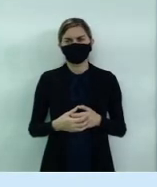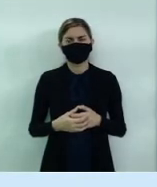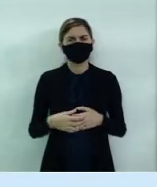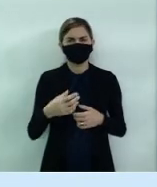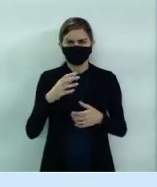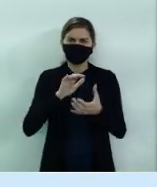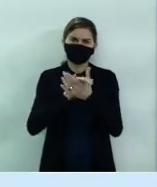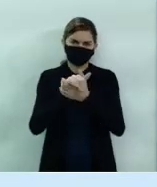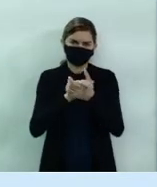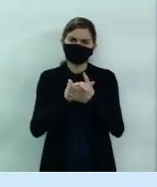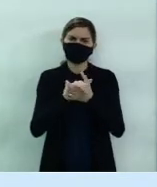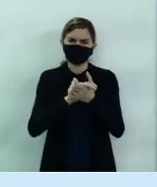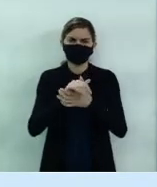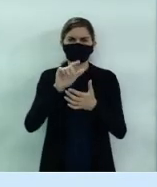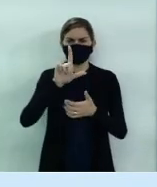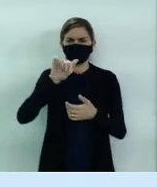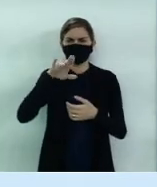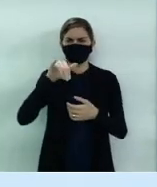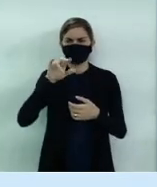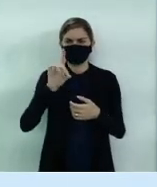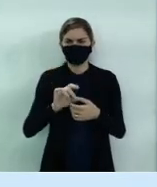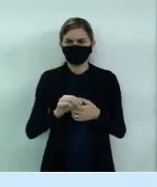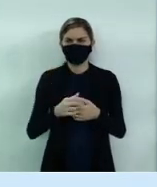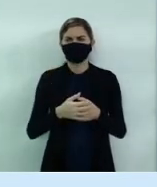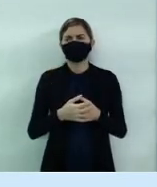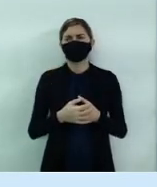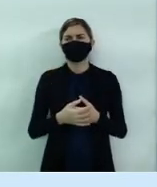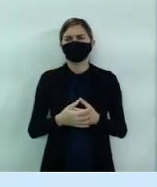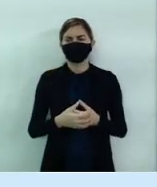O sabão líquido.